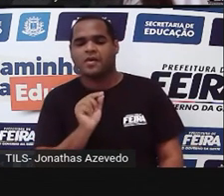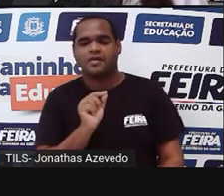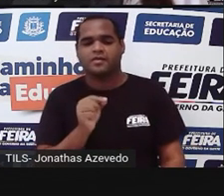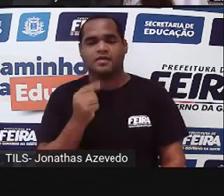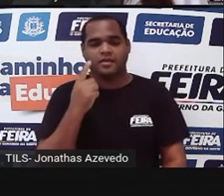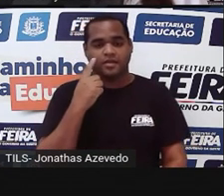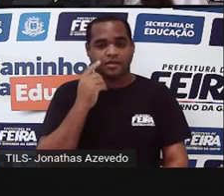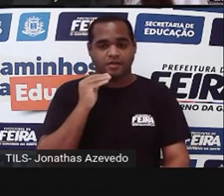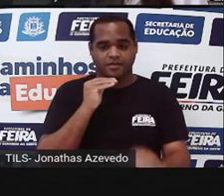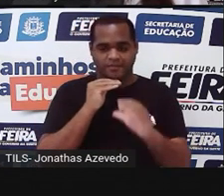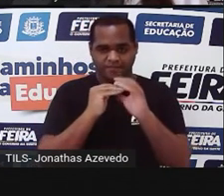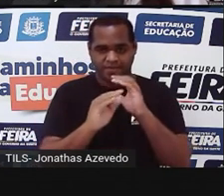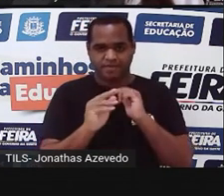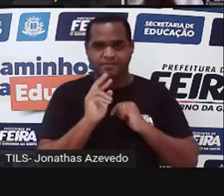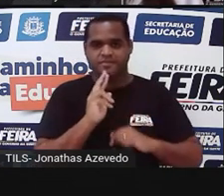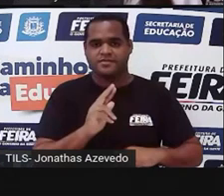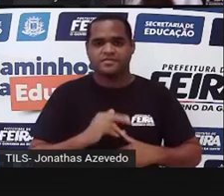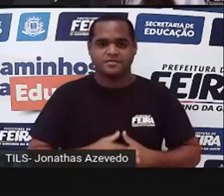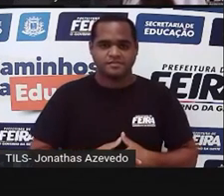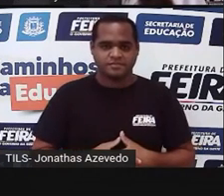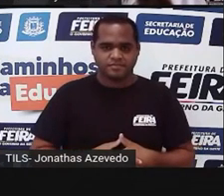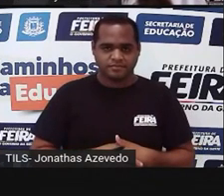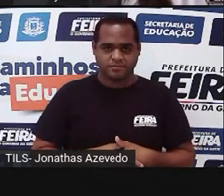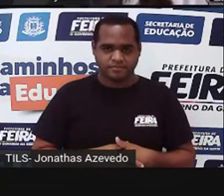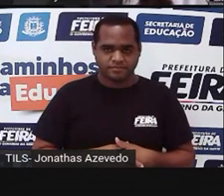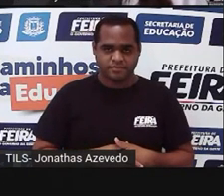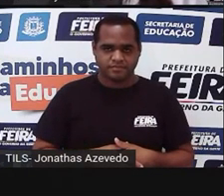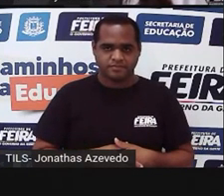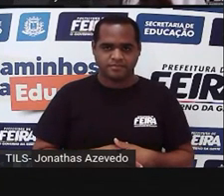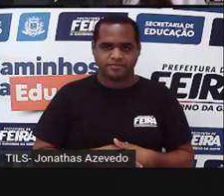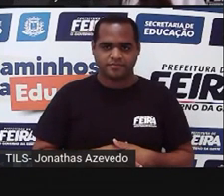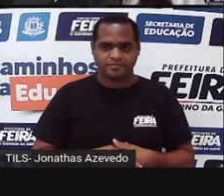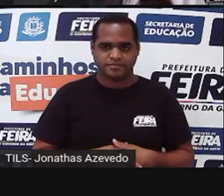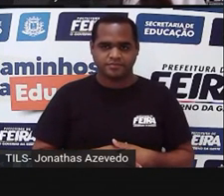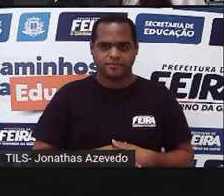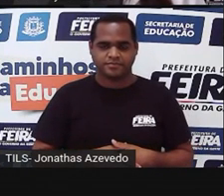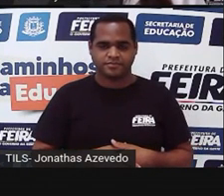em enviar respostas. Já estão vendo, né?